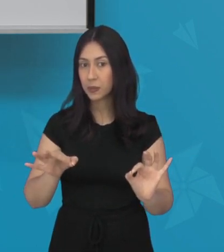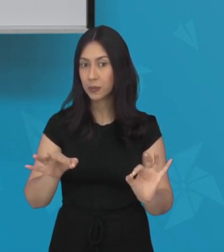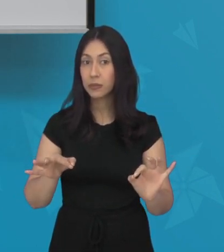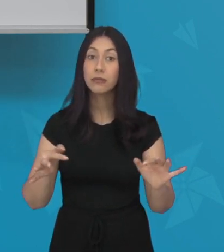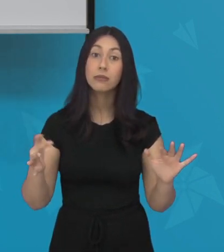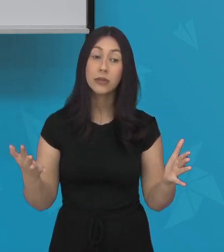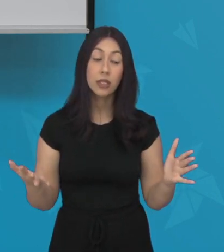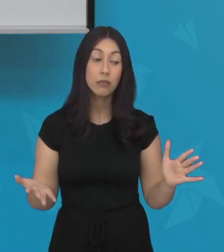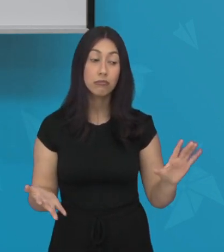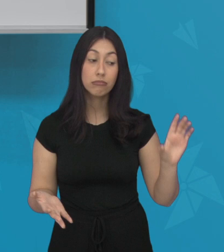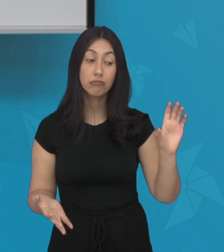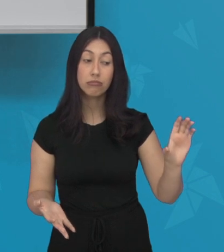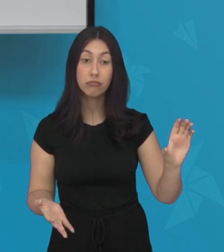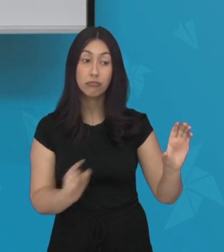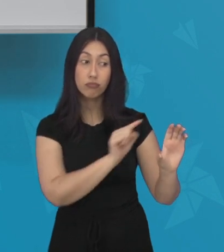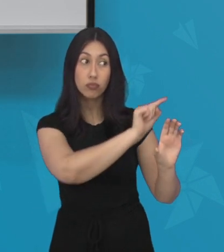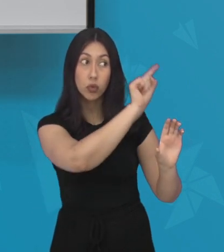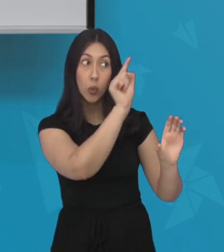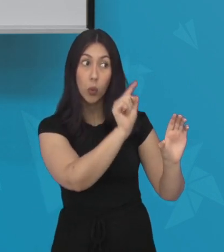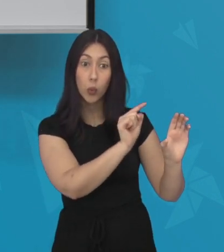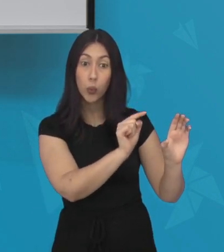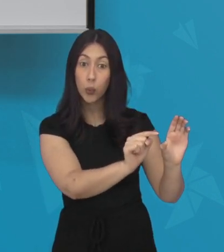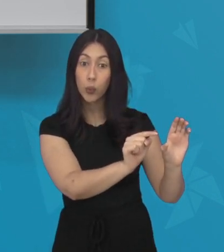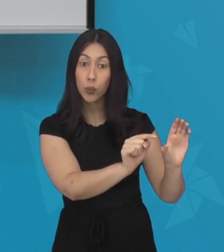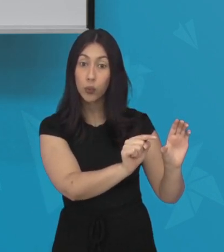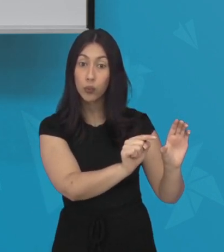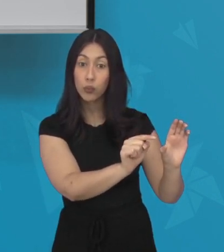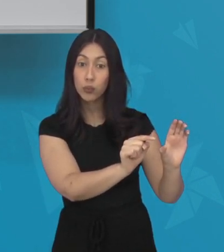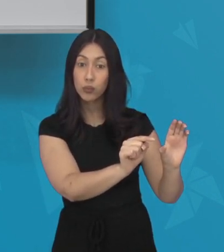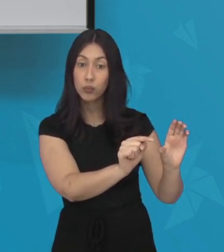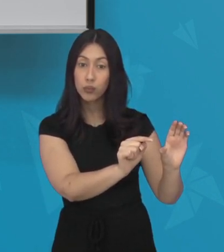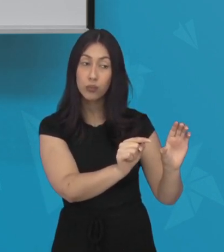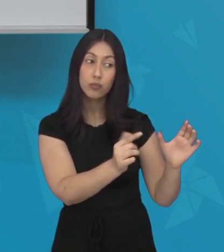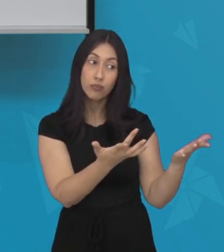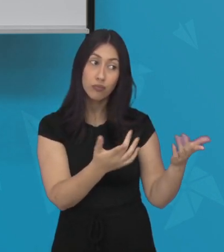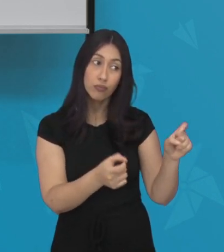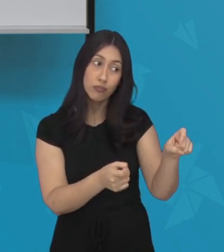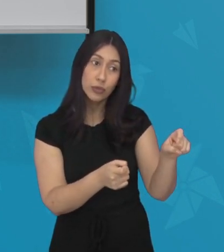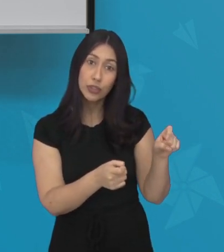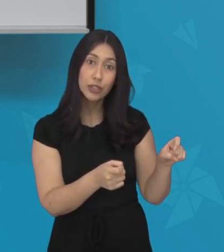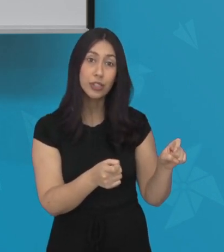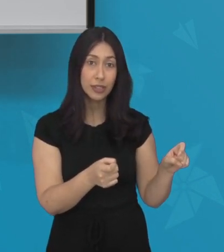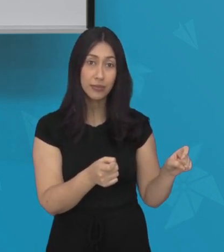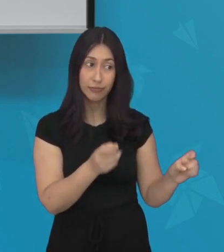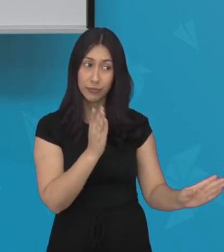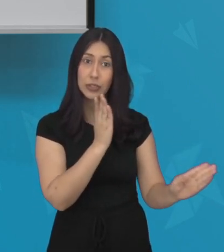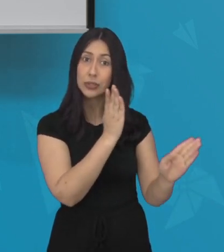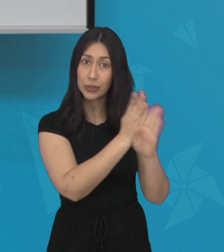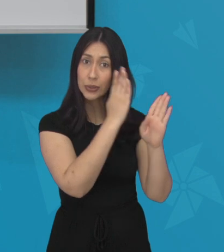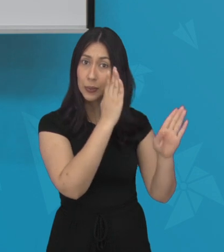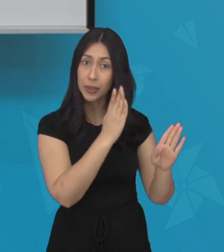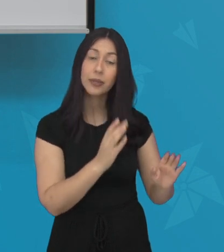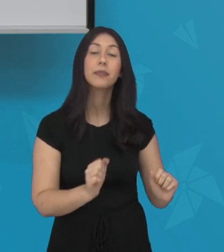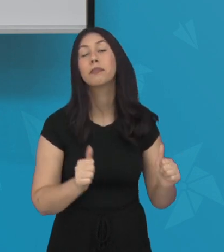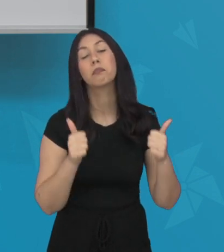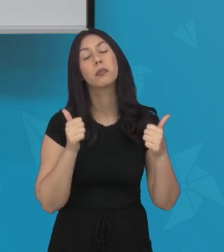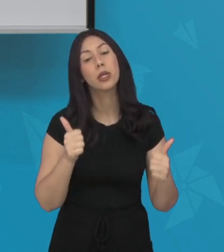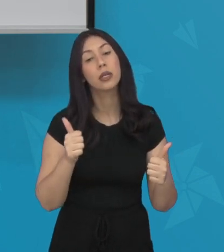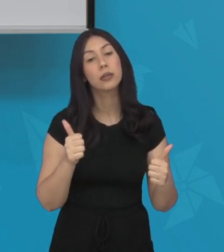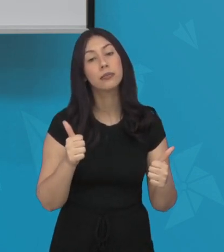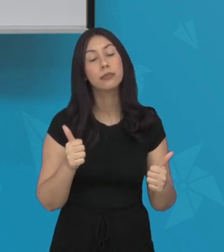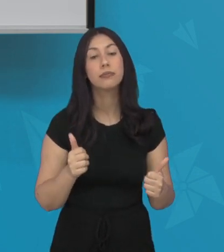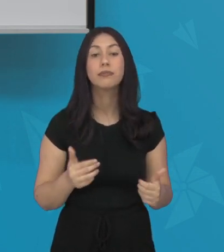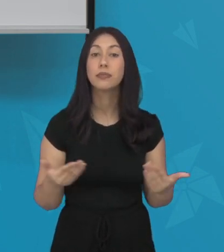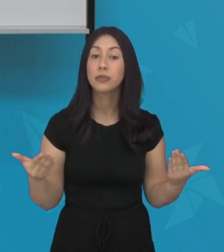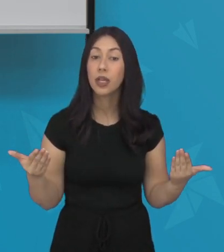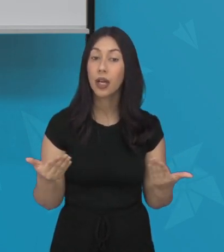Correto? E aqui então a gente tem que quantidade X de bicarbonato de sódio. Tudo